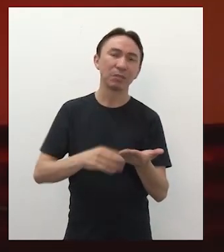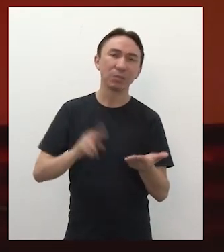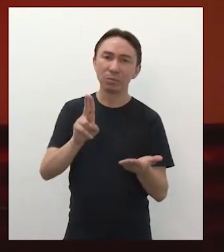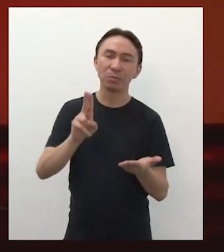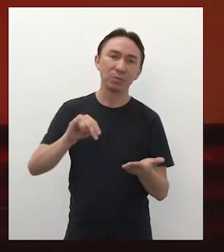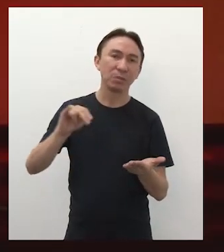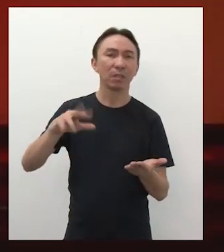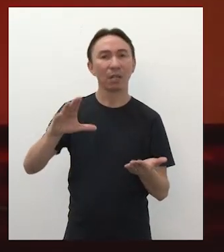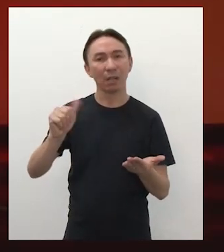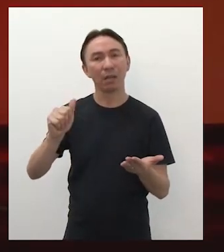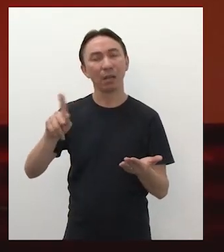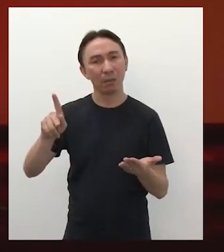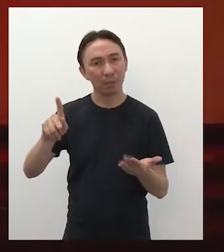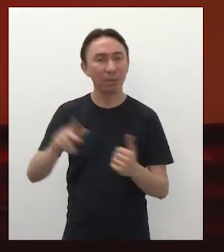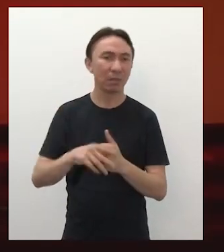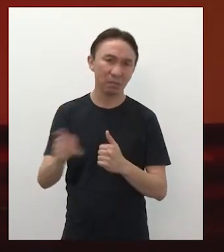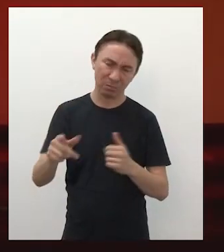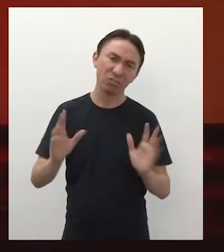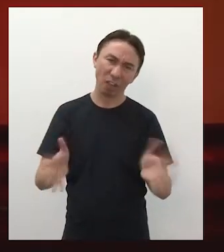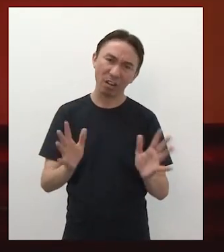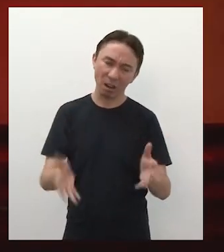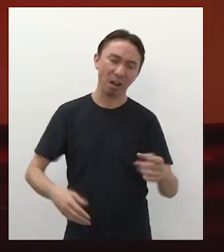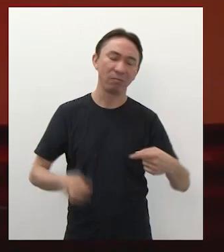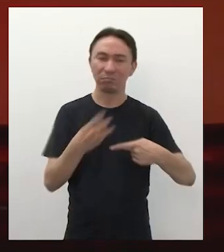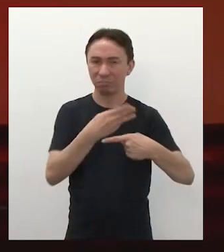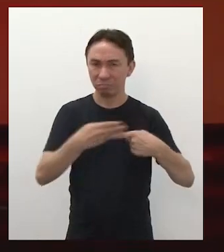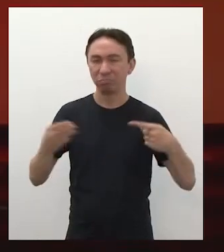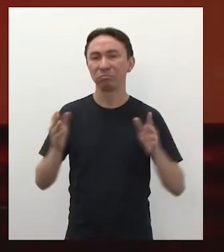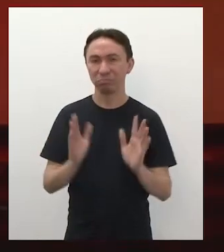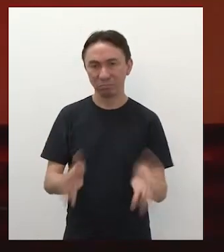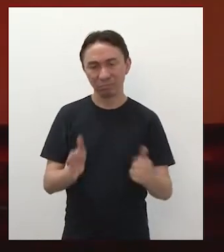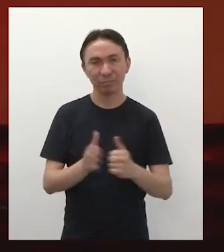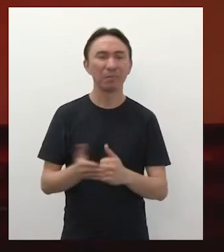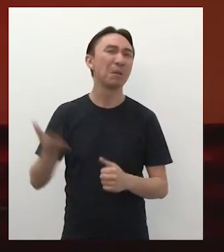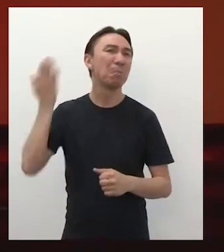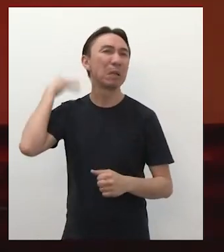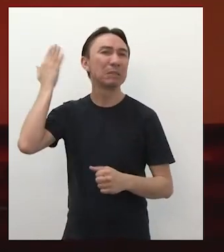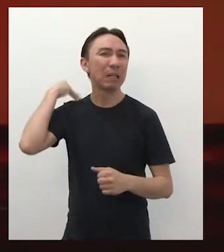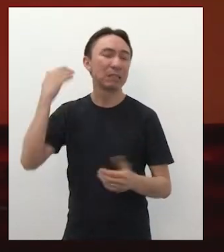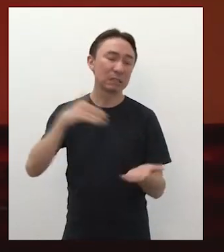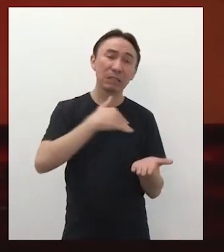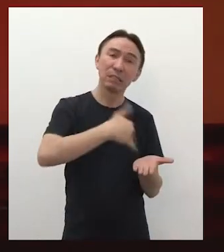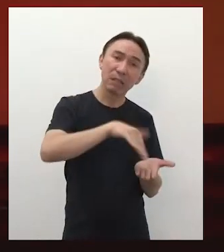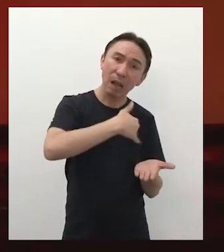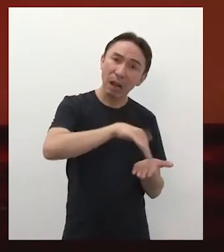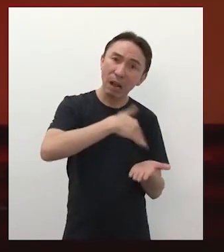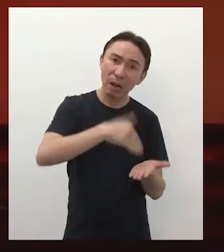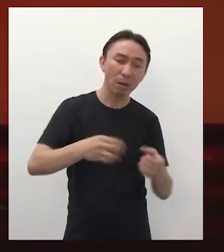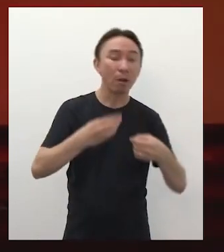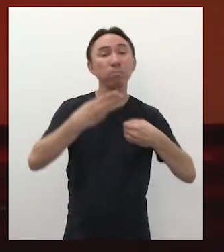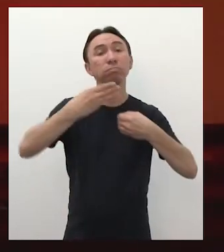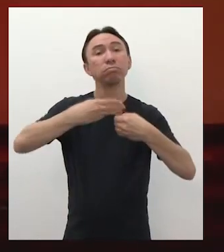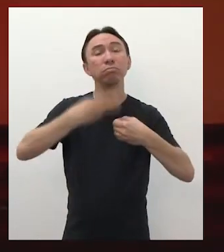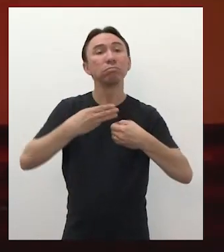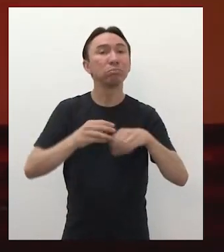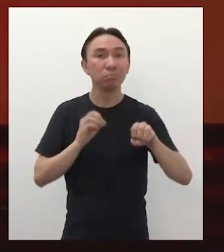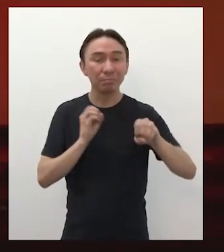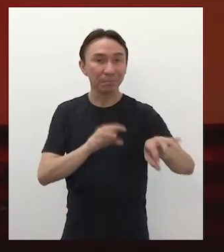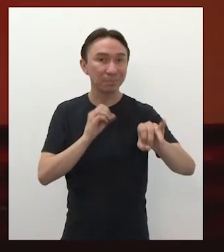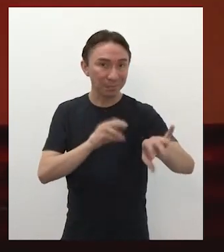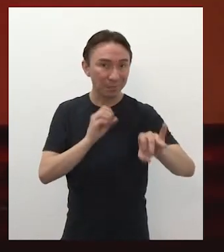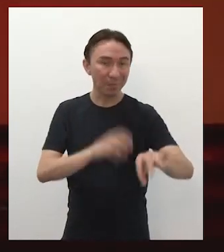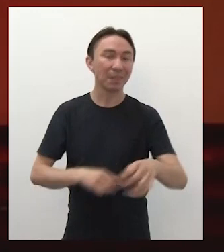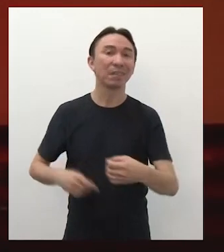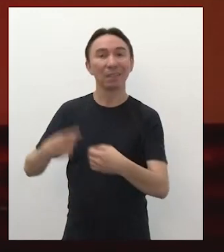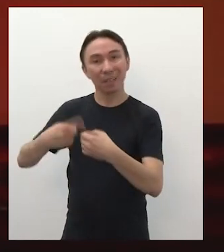EFAP em outras ocasiões, né? Ela foi secretária municipal de educação em Poços de Caldas, então não é brincadeira